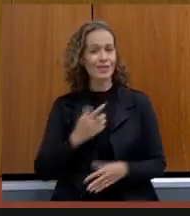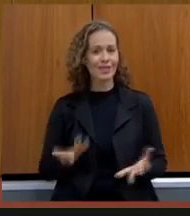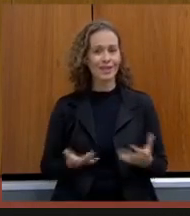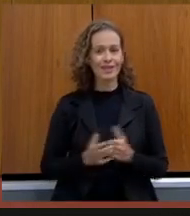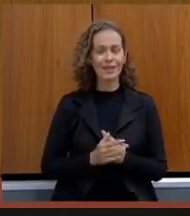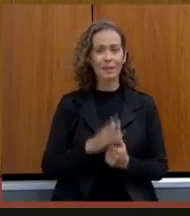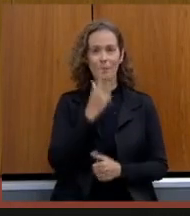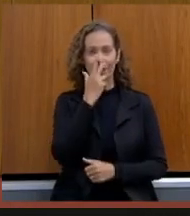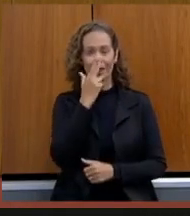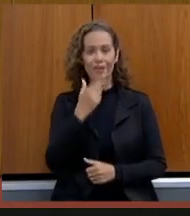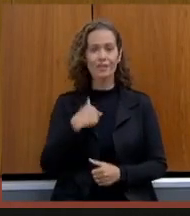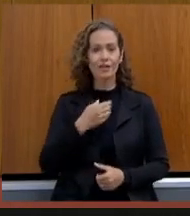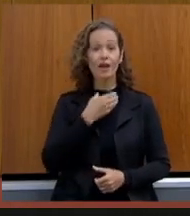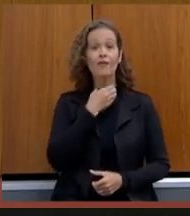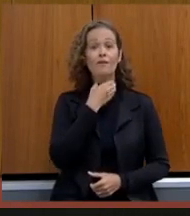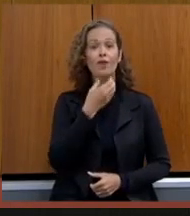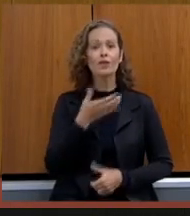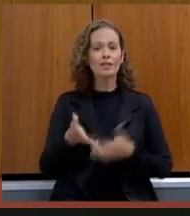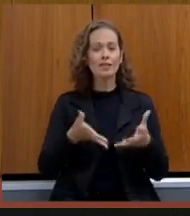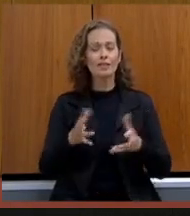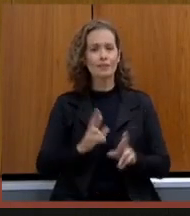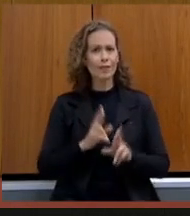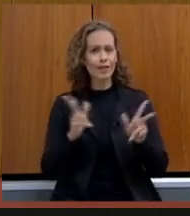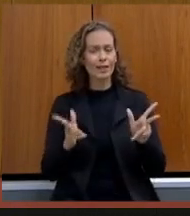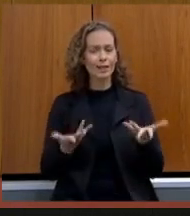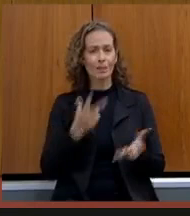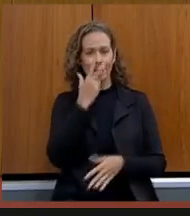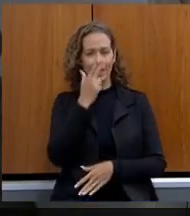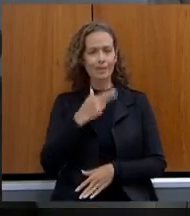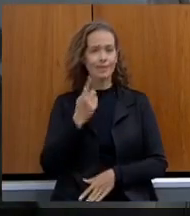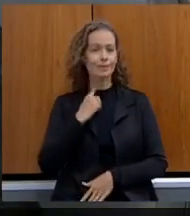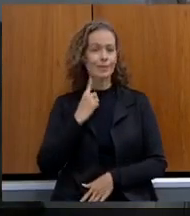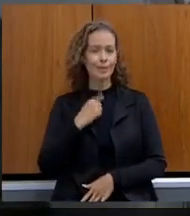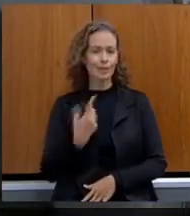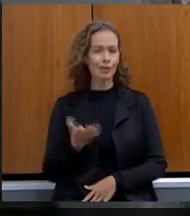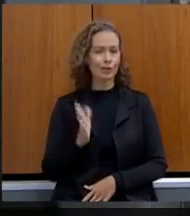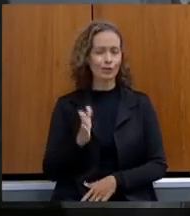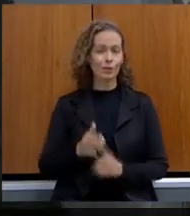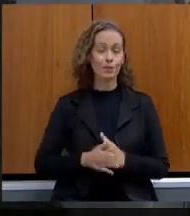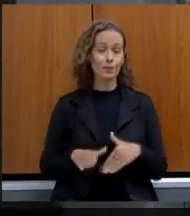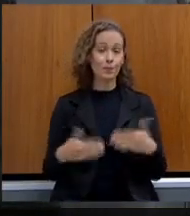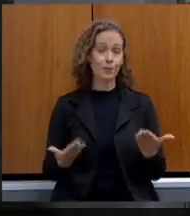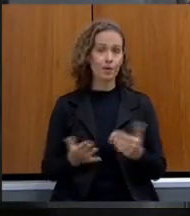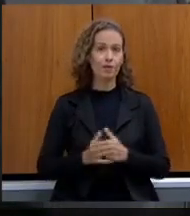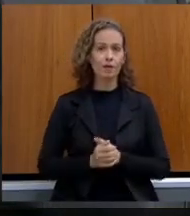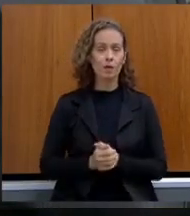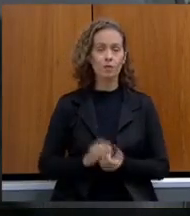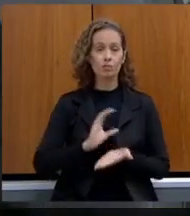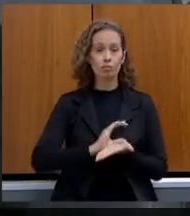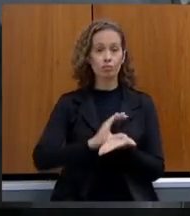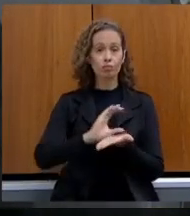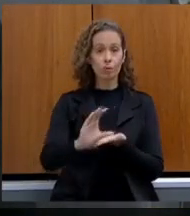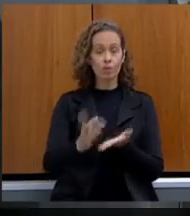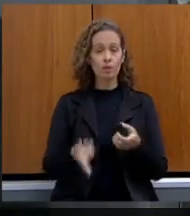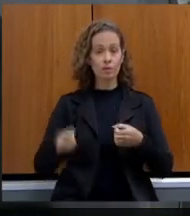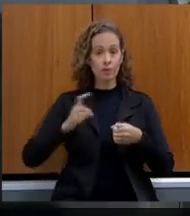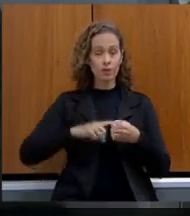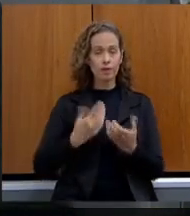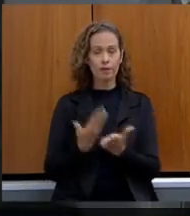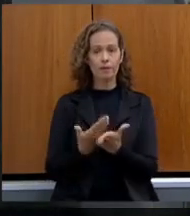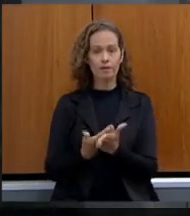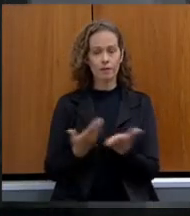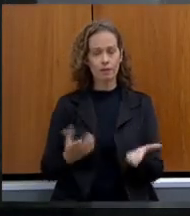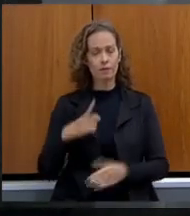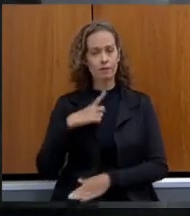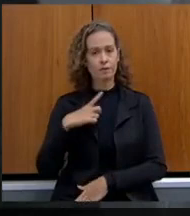falou que eu tô mudando disso táxi já fiquei feliz Deputado sobre a relação dos investimentos de retomada tivemos